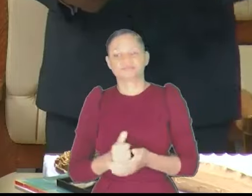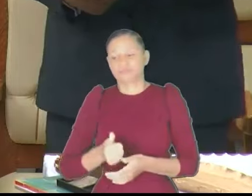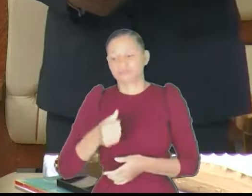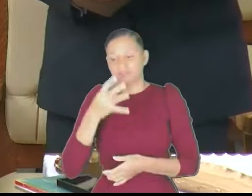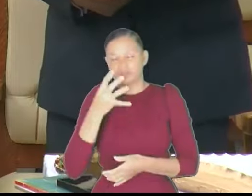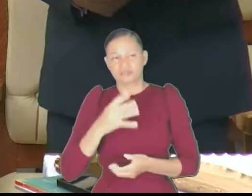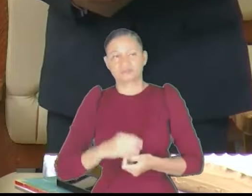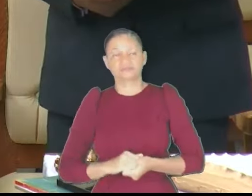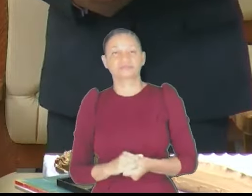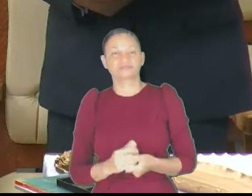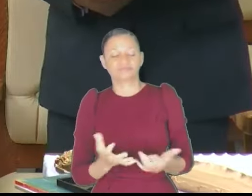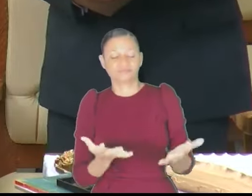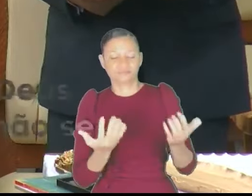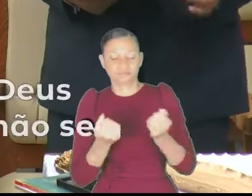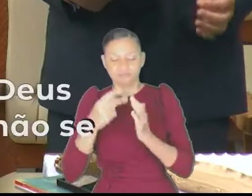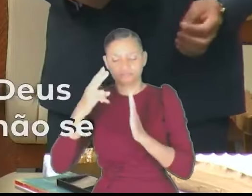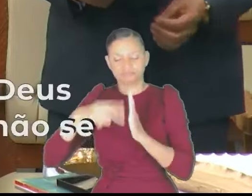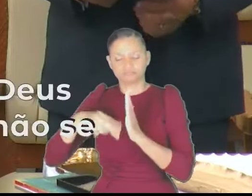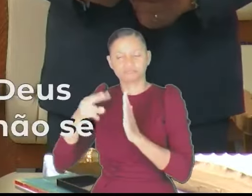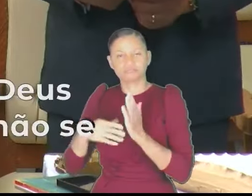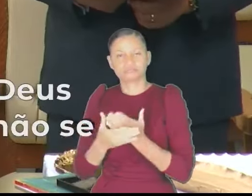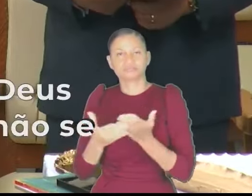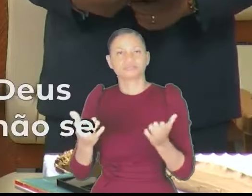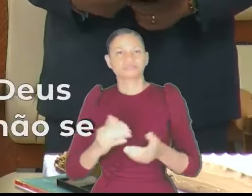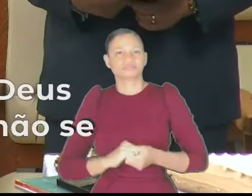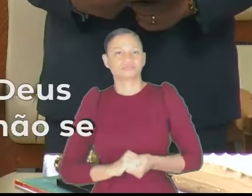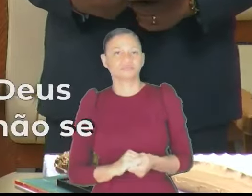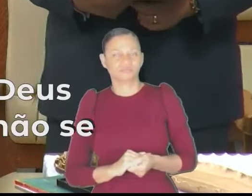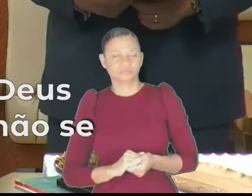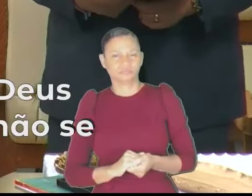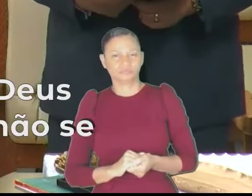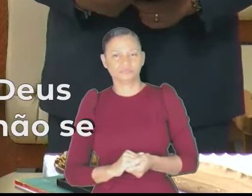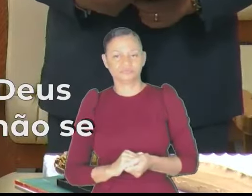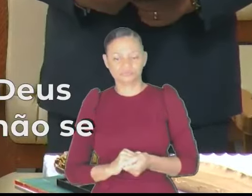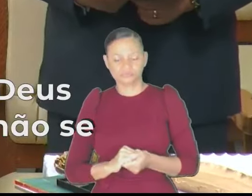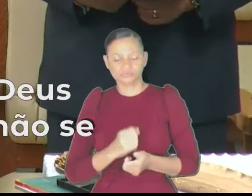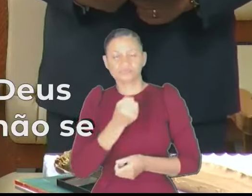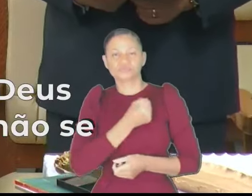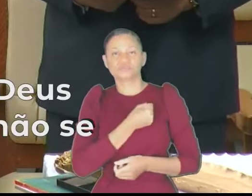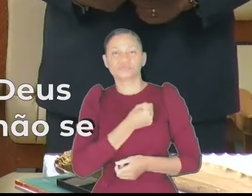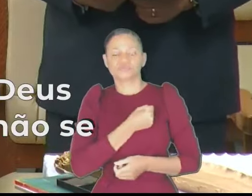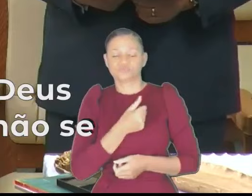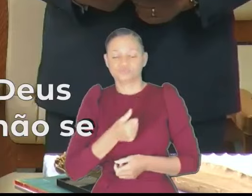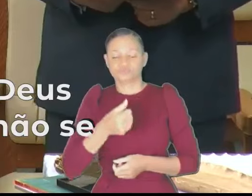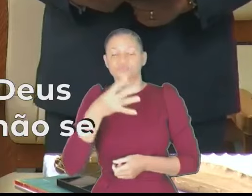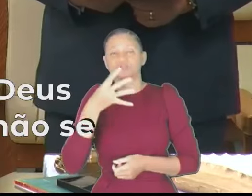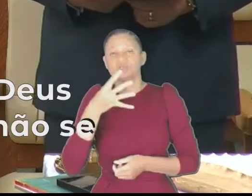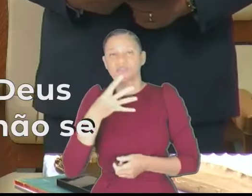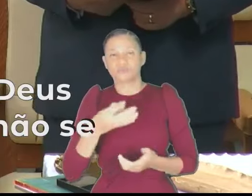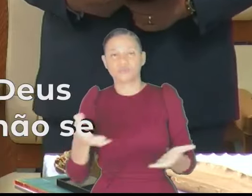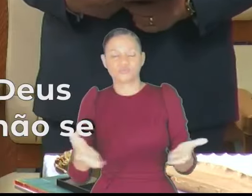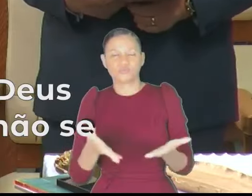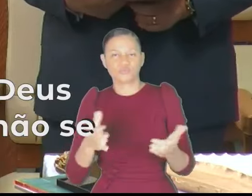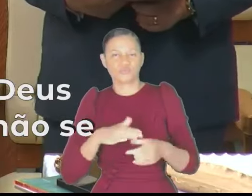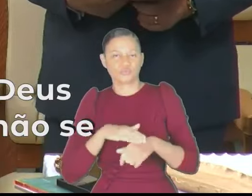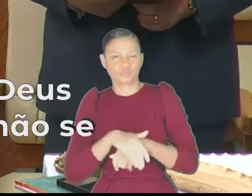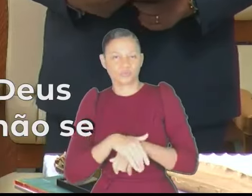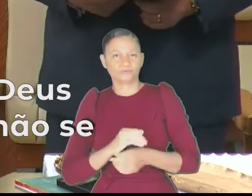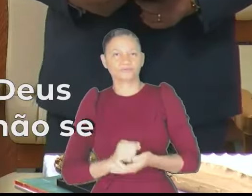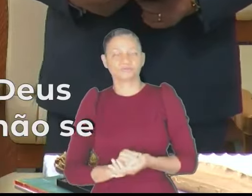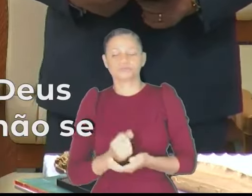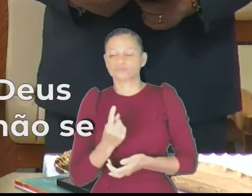14. Vamos ler o versículo de número 14 nesta noite.